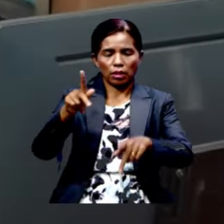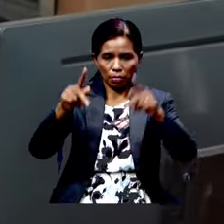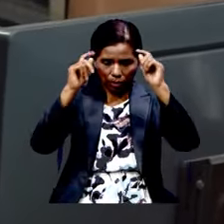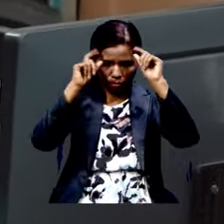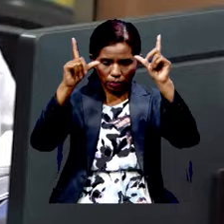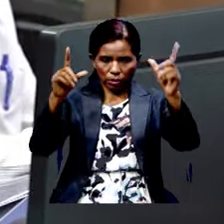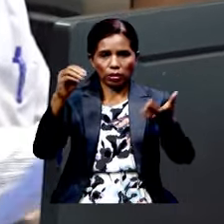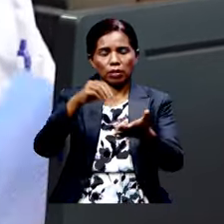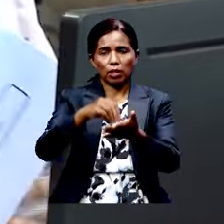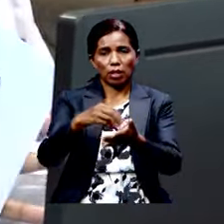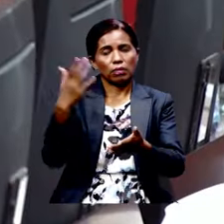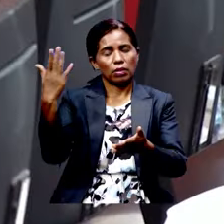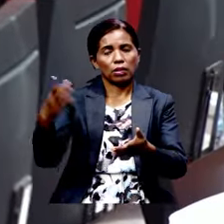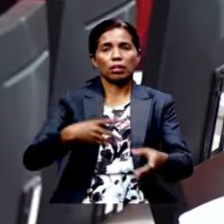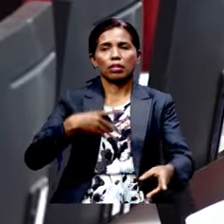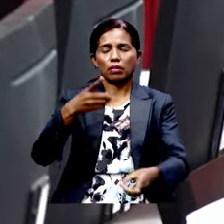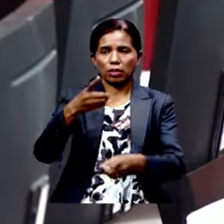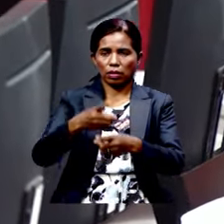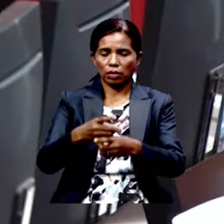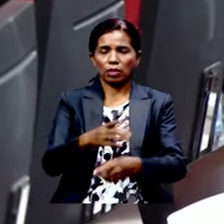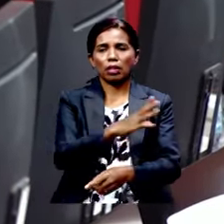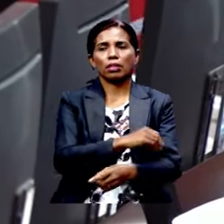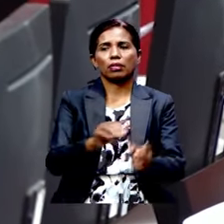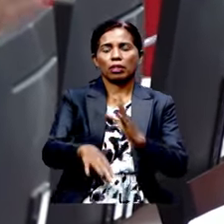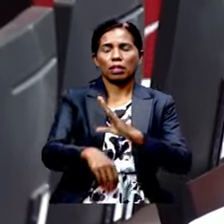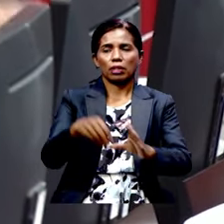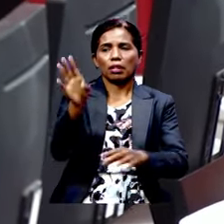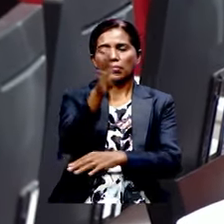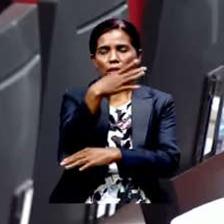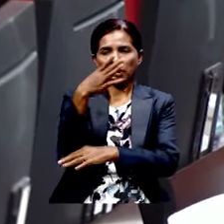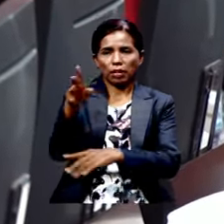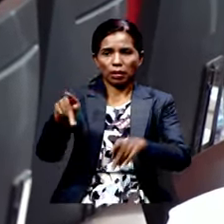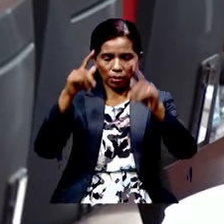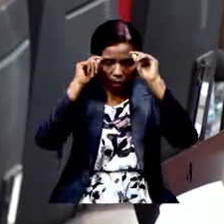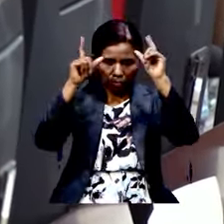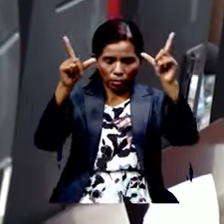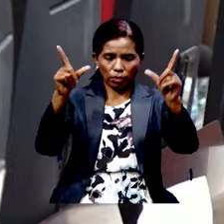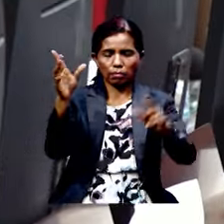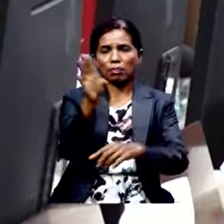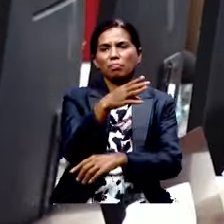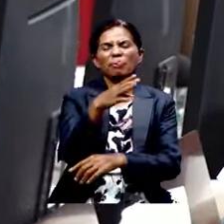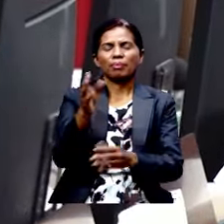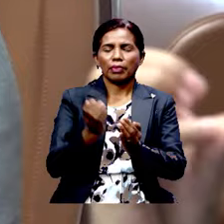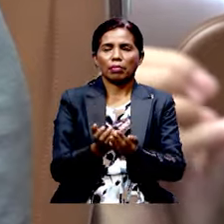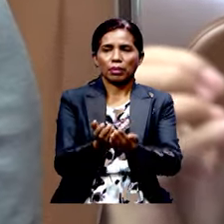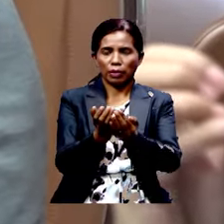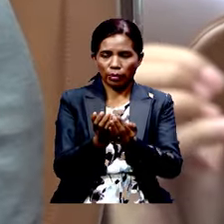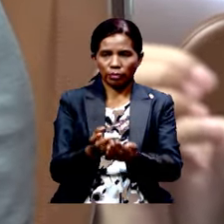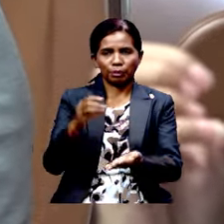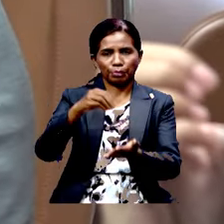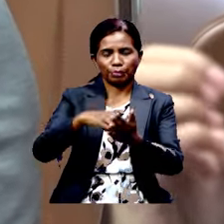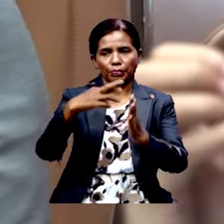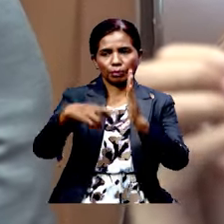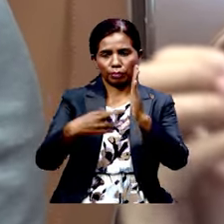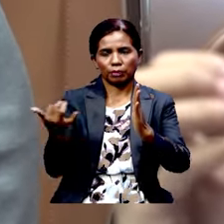embarcação RO, no direito consequente rodi sai bandeira timoroan niambaro, no nemos rodi cria no regula CIRA